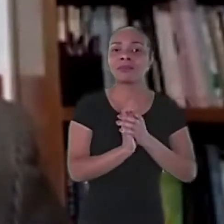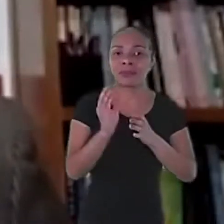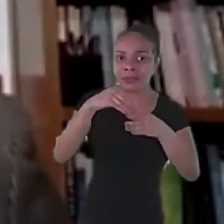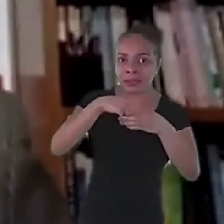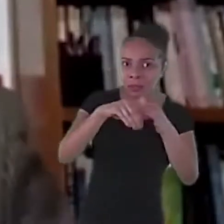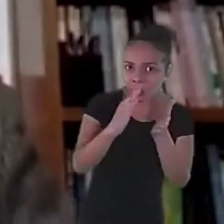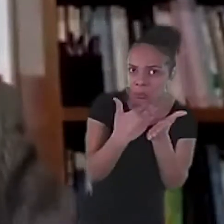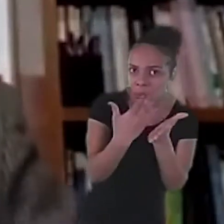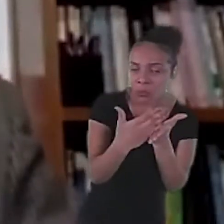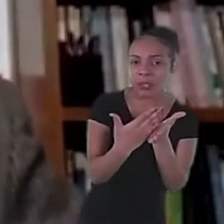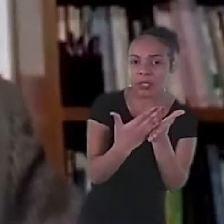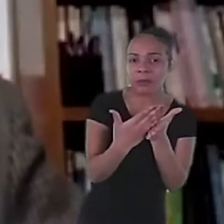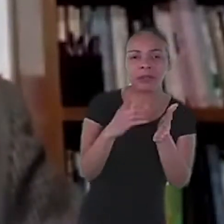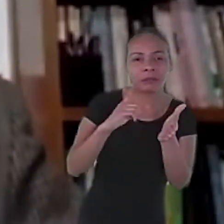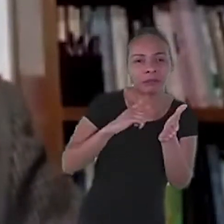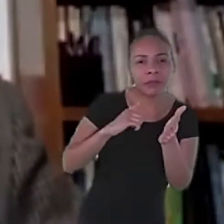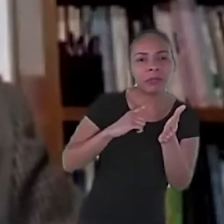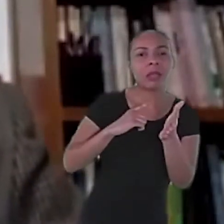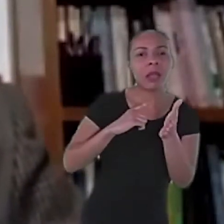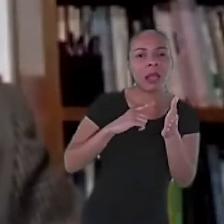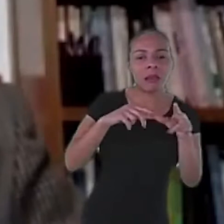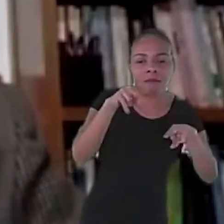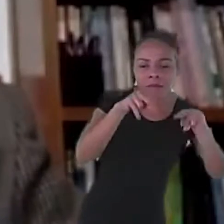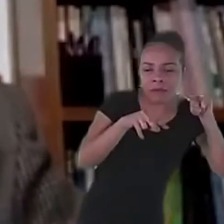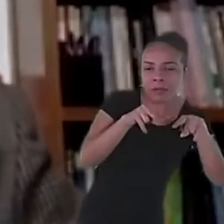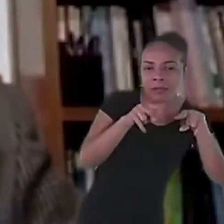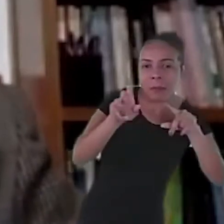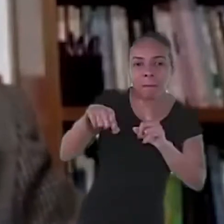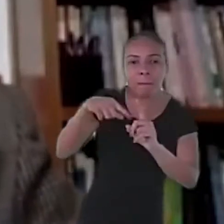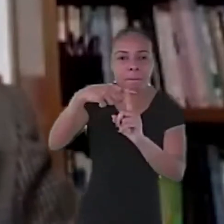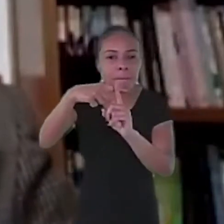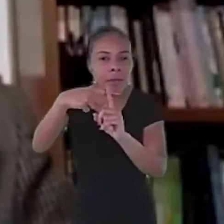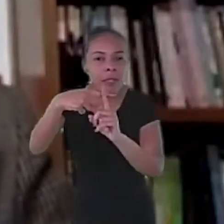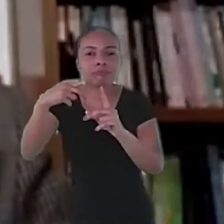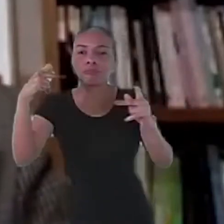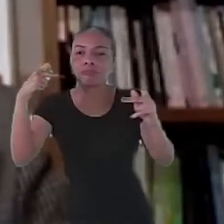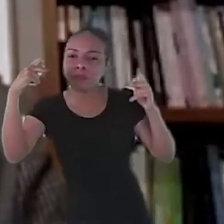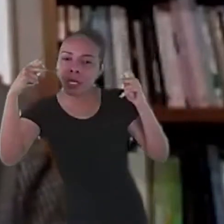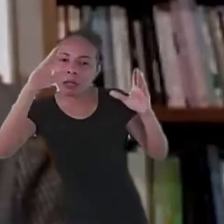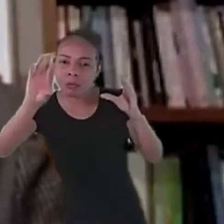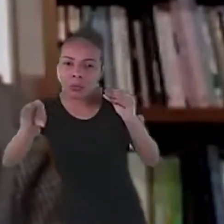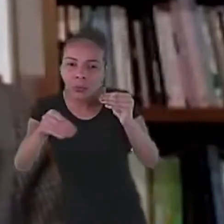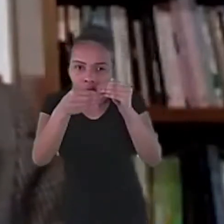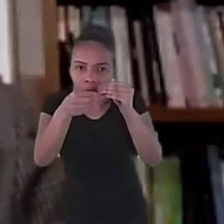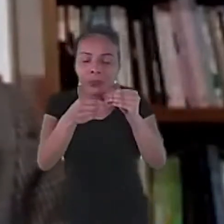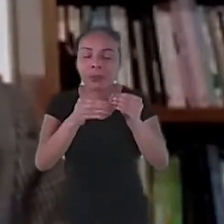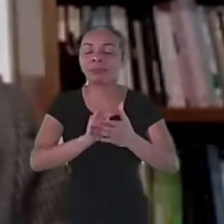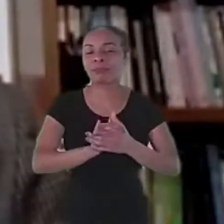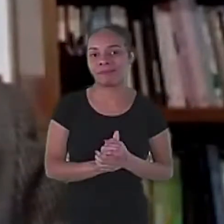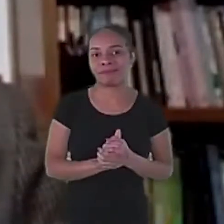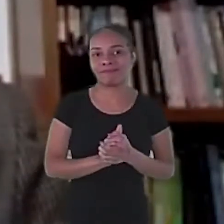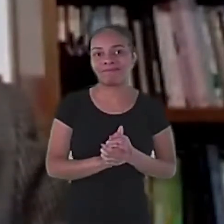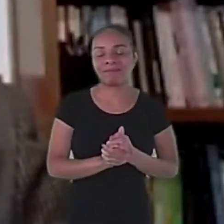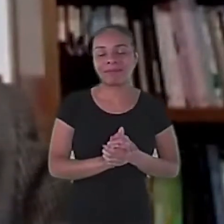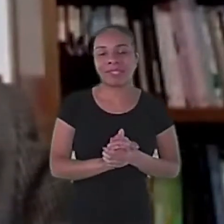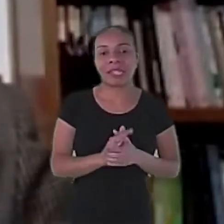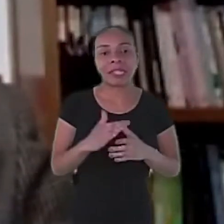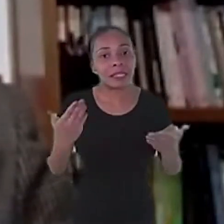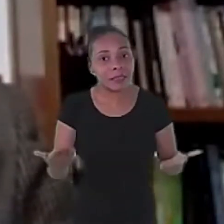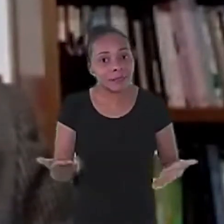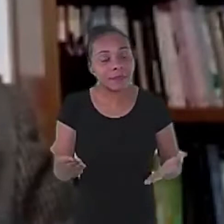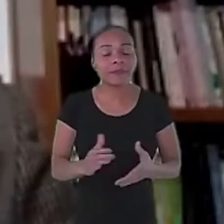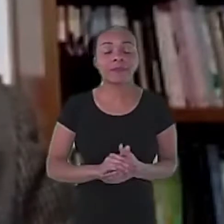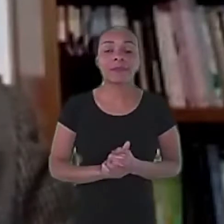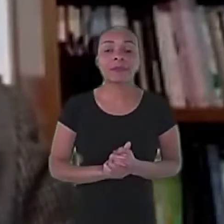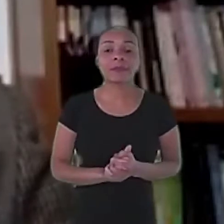psicanalítico. E, a certa altura do projeto, eu